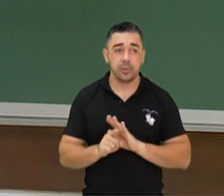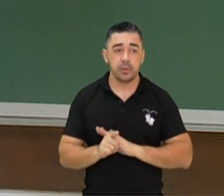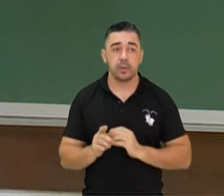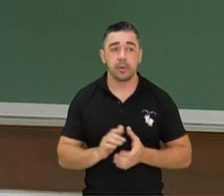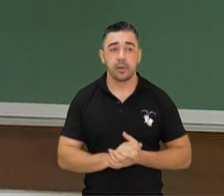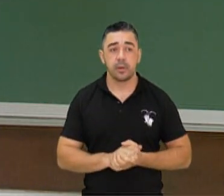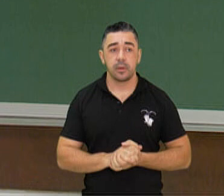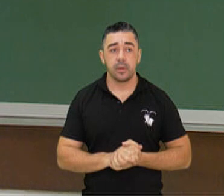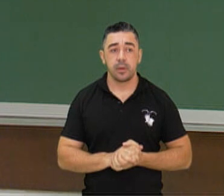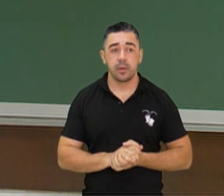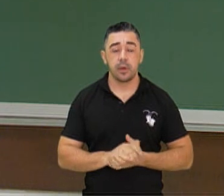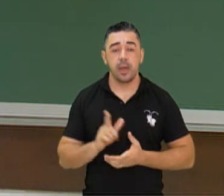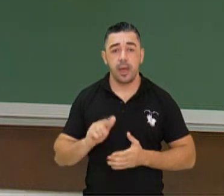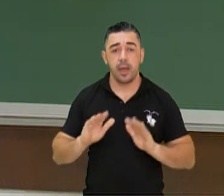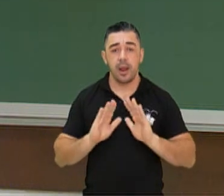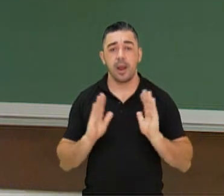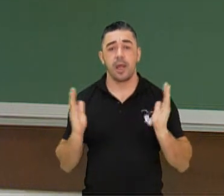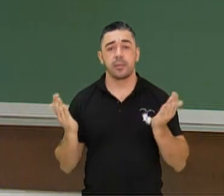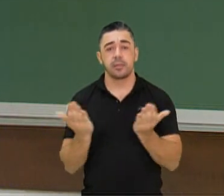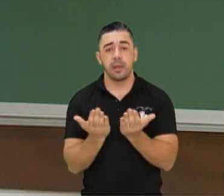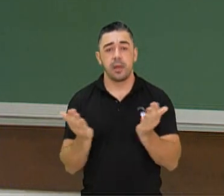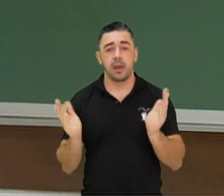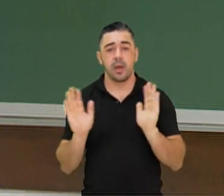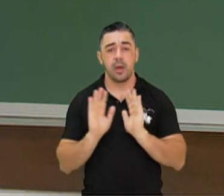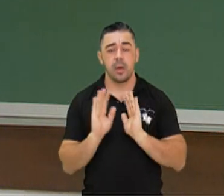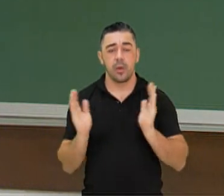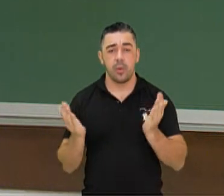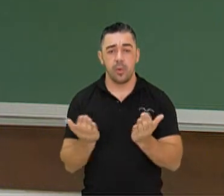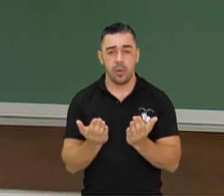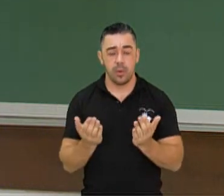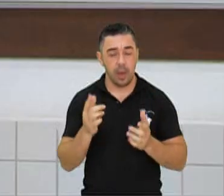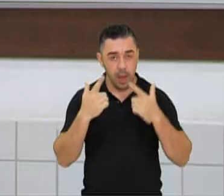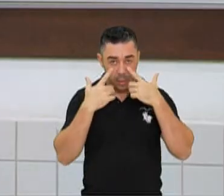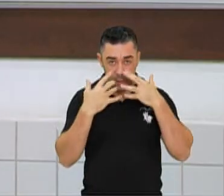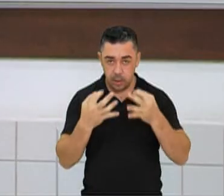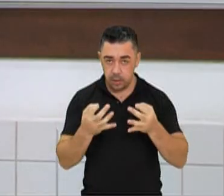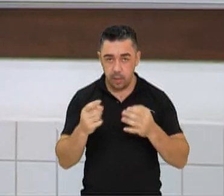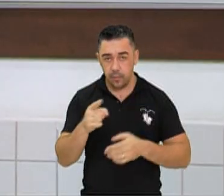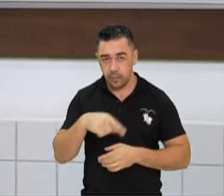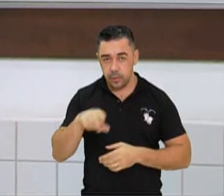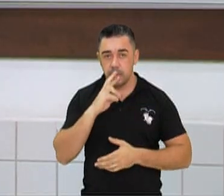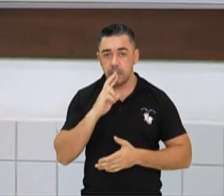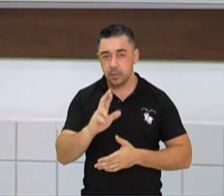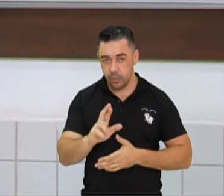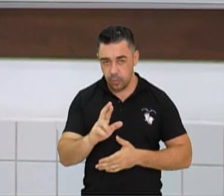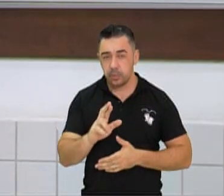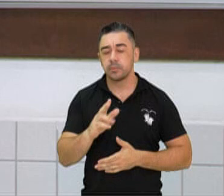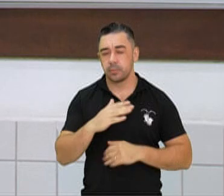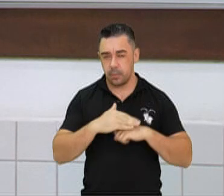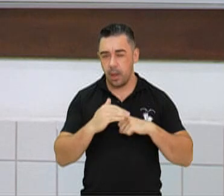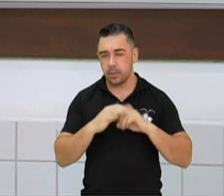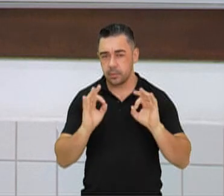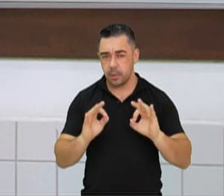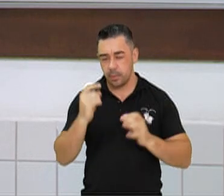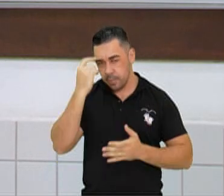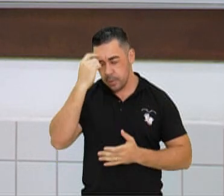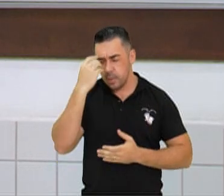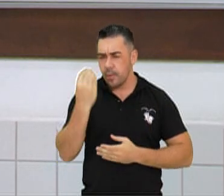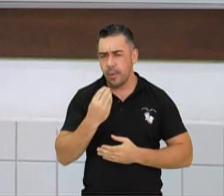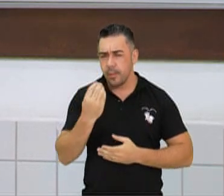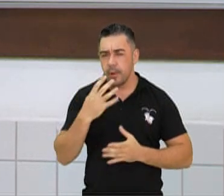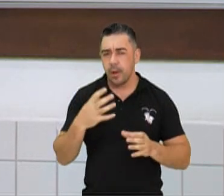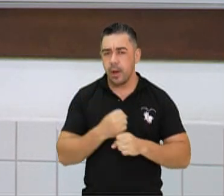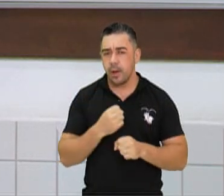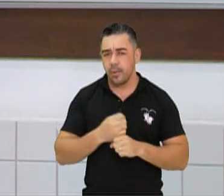qual é a área lateral desse balde. Então, com bastante atenção, eu quero que vocês aí, com carinho, pensem como que